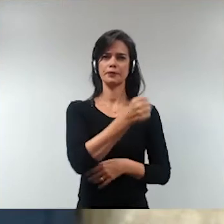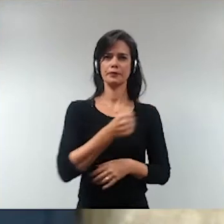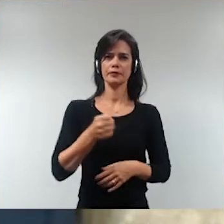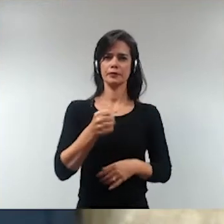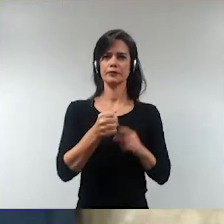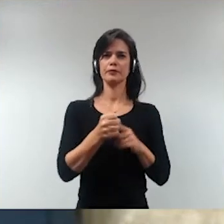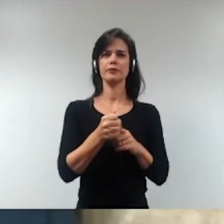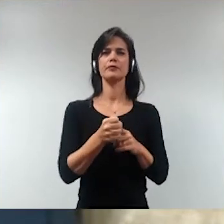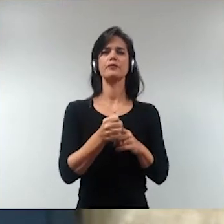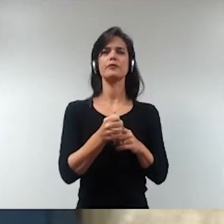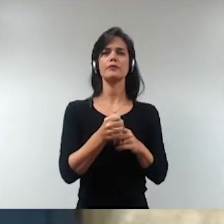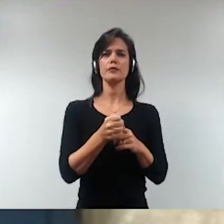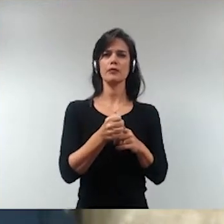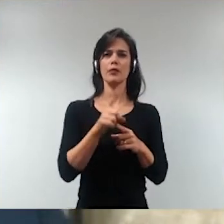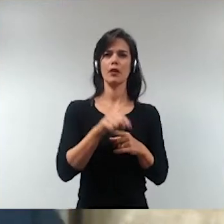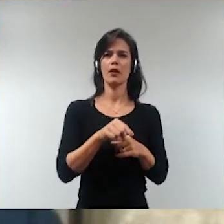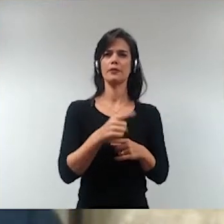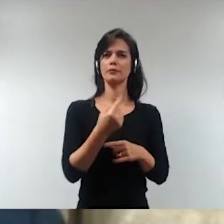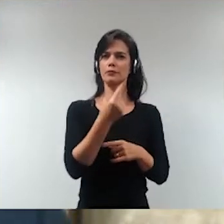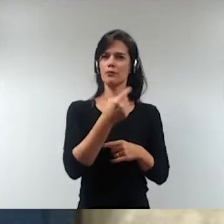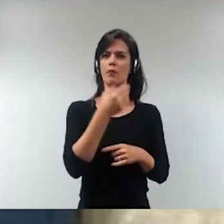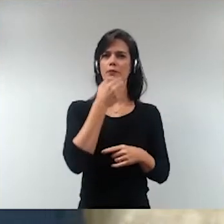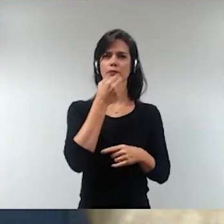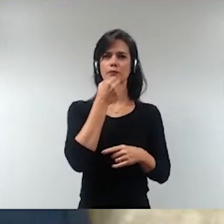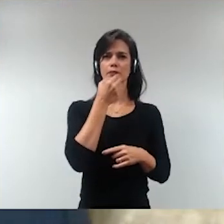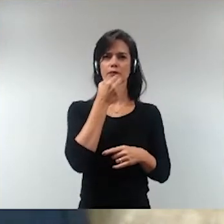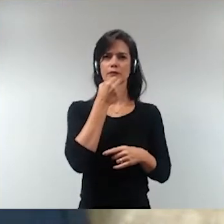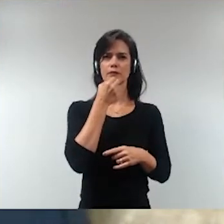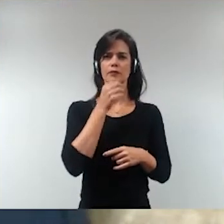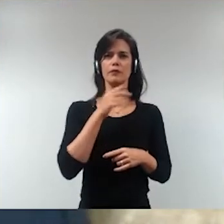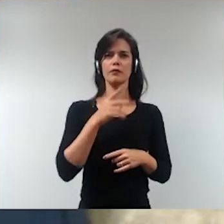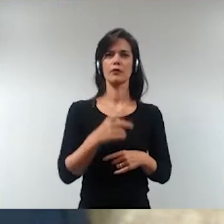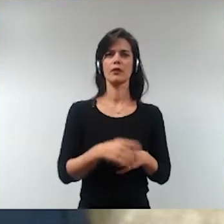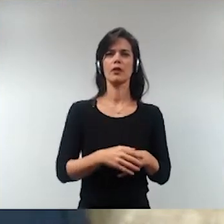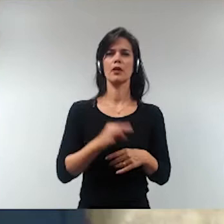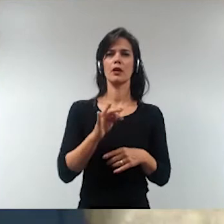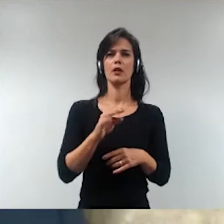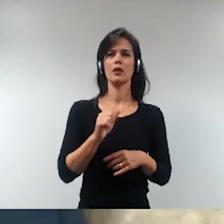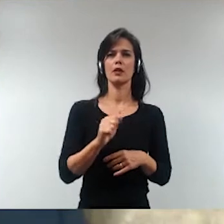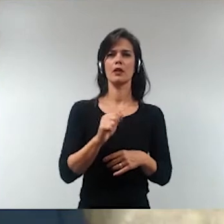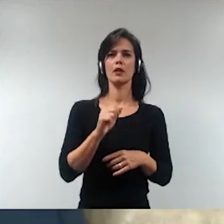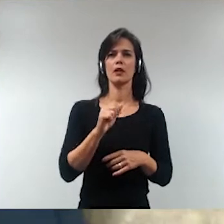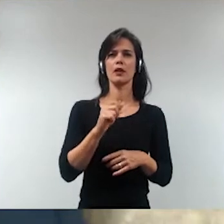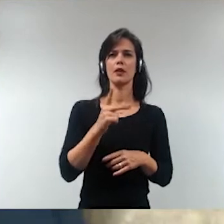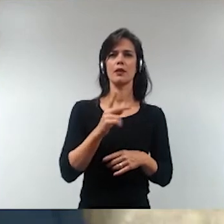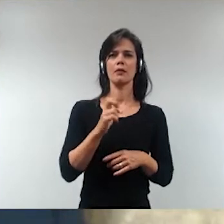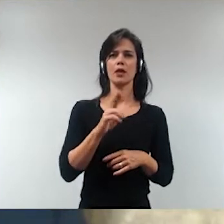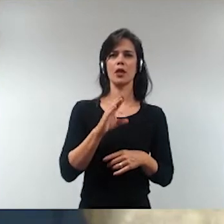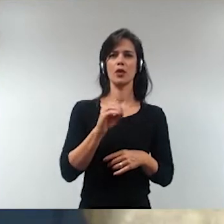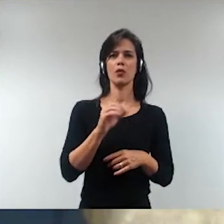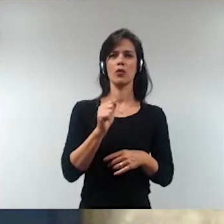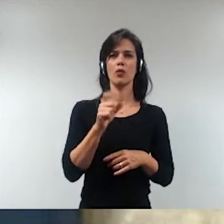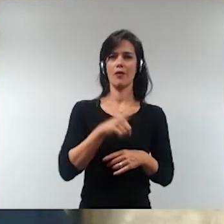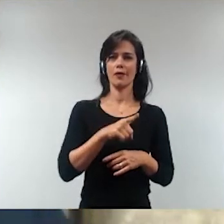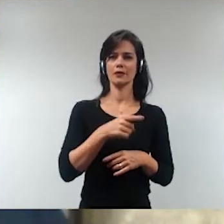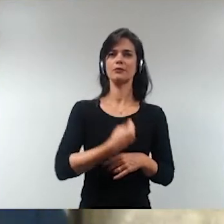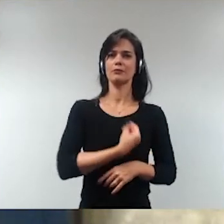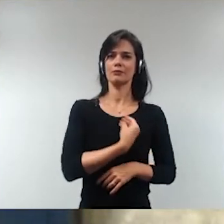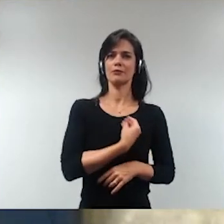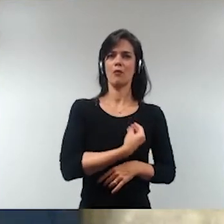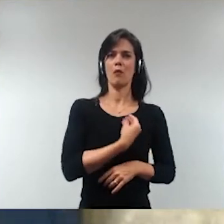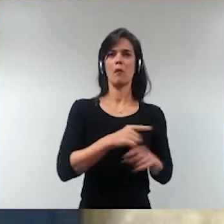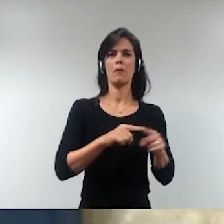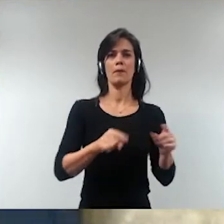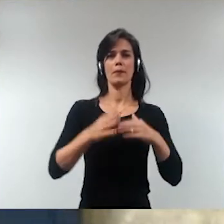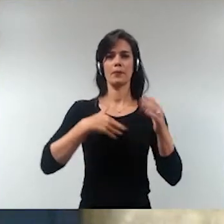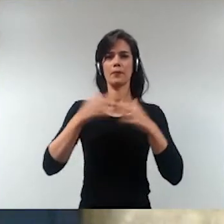me roubando da Paraíba. Silvio Meira é um deles, nascido em Itaperoá, mas que fez sua carreira aqui em Pernambuco. E Silvio é um cara que tem uma